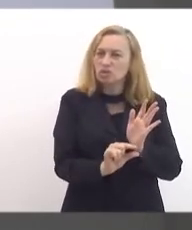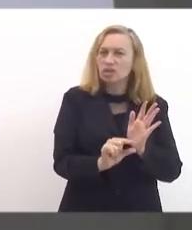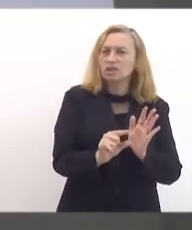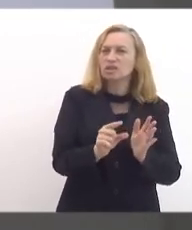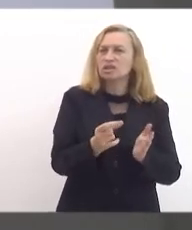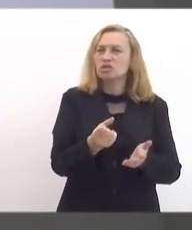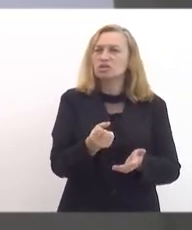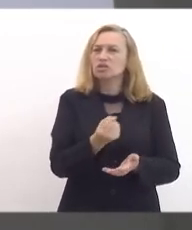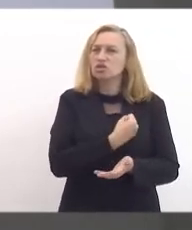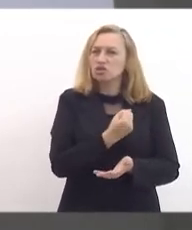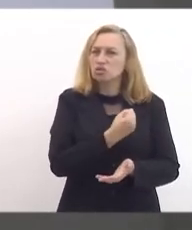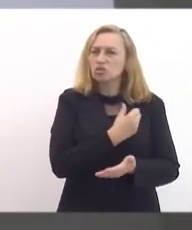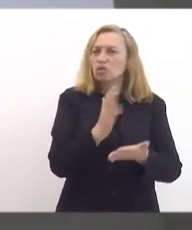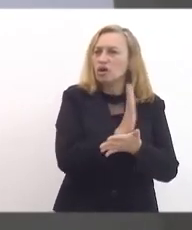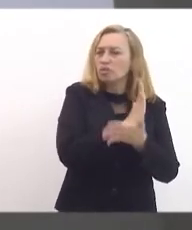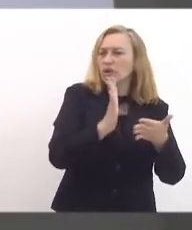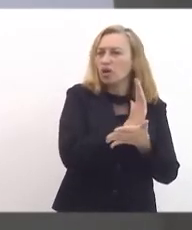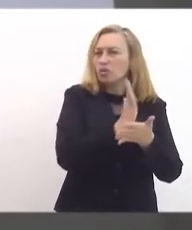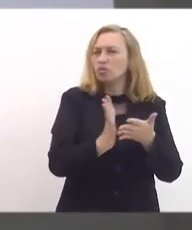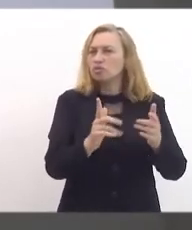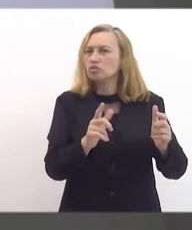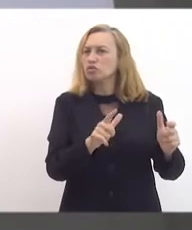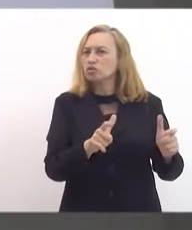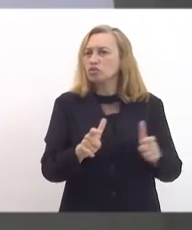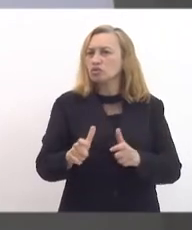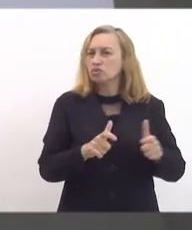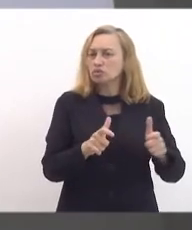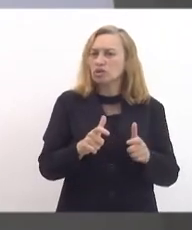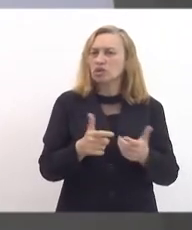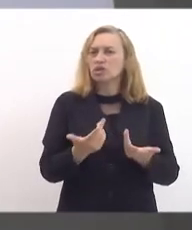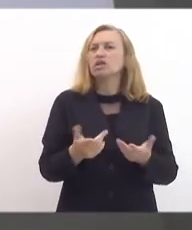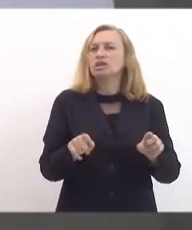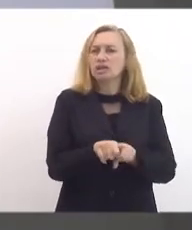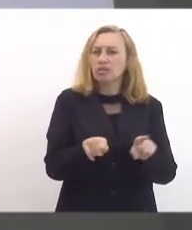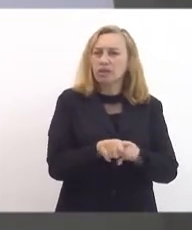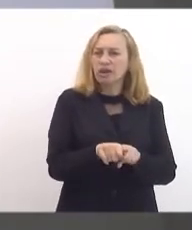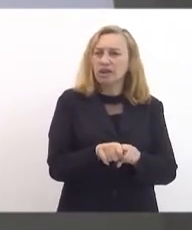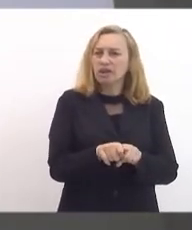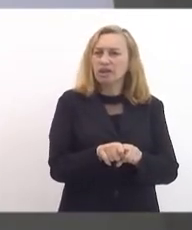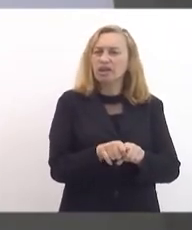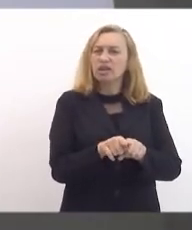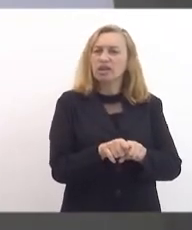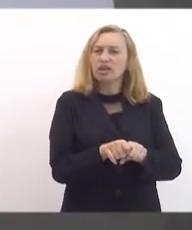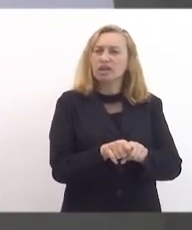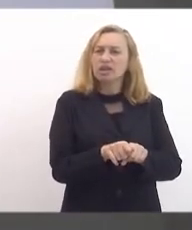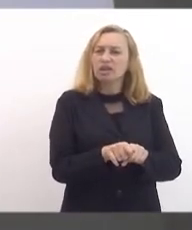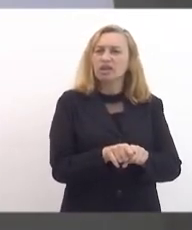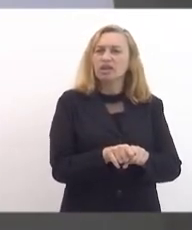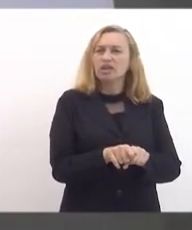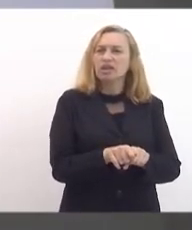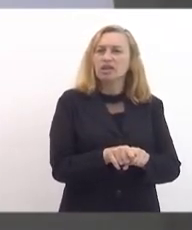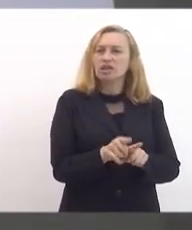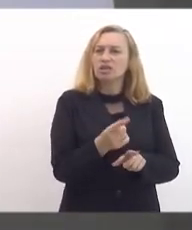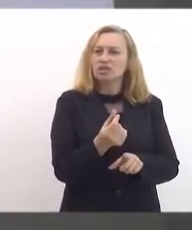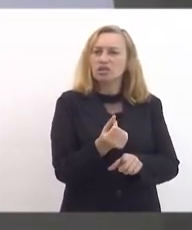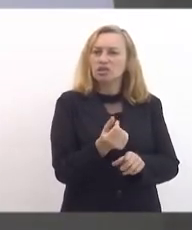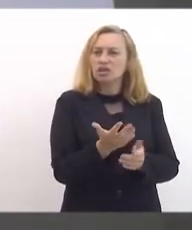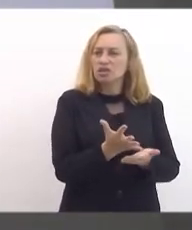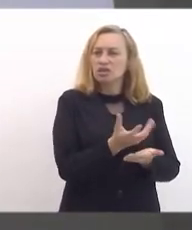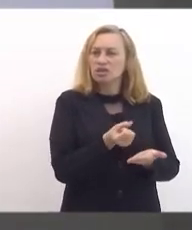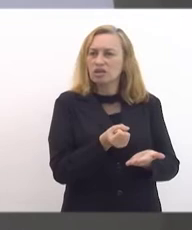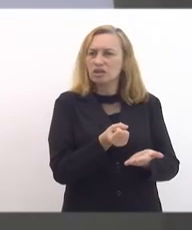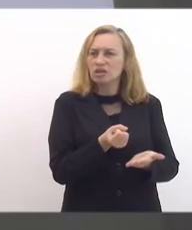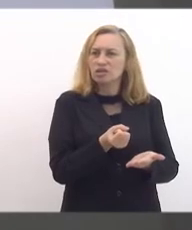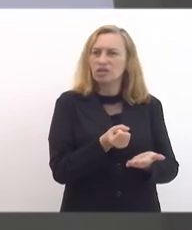cálculo para algumas operações e tem a possibilidade recurso do fonte acho que tava na hora de pensar aí